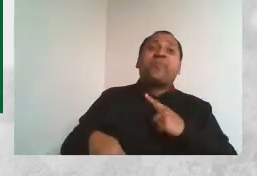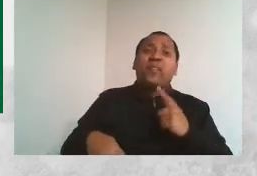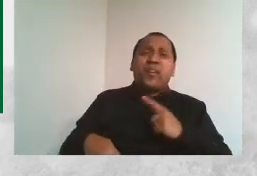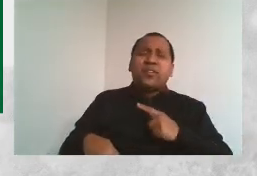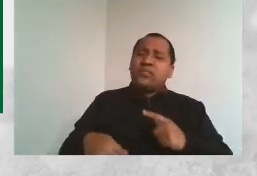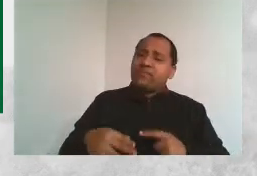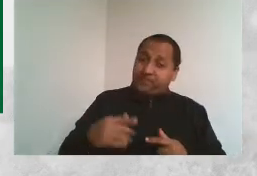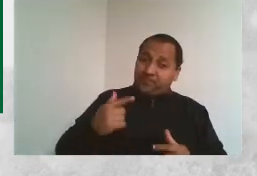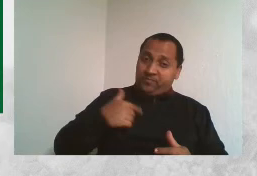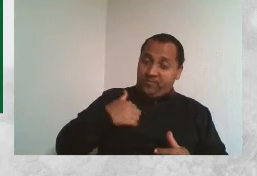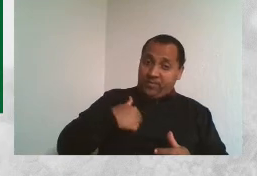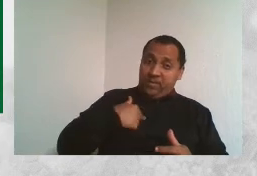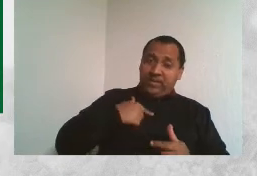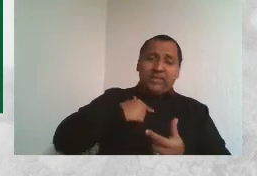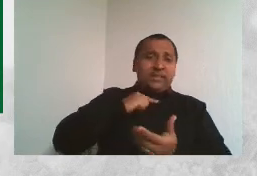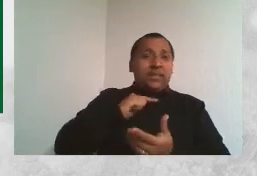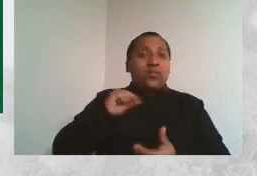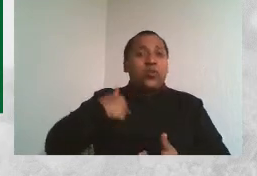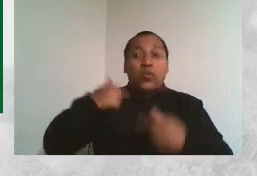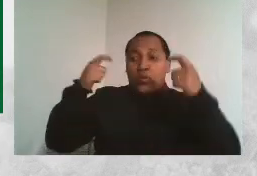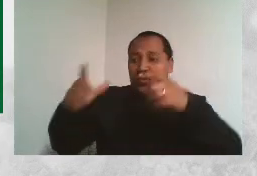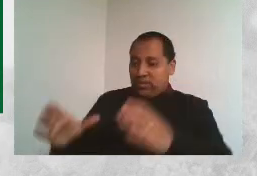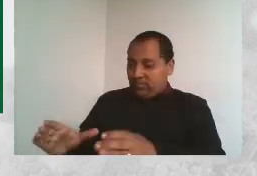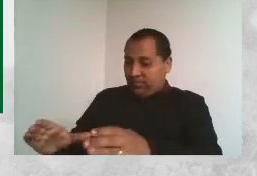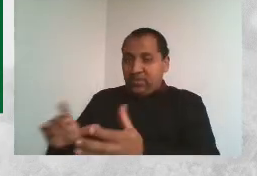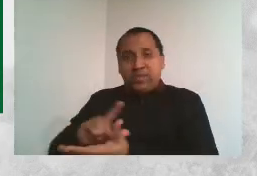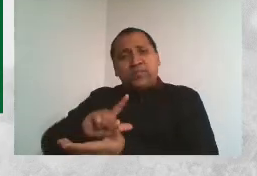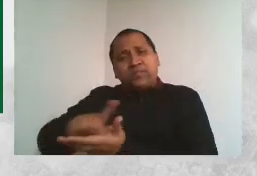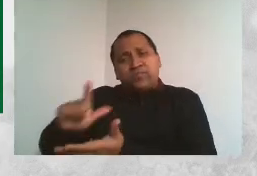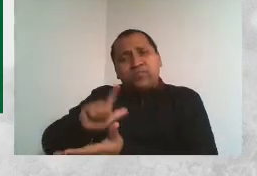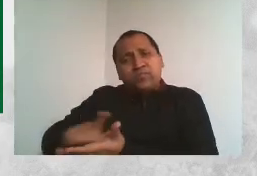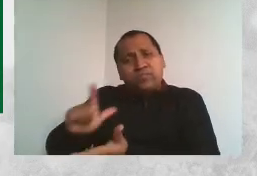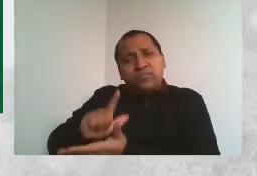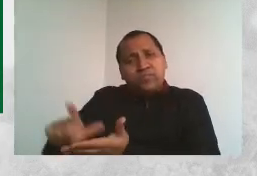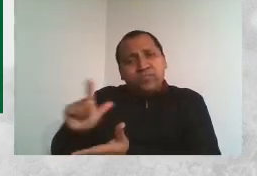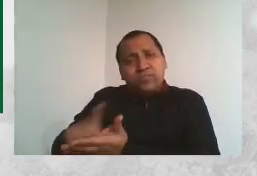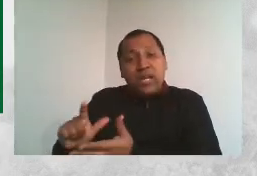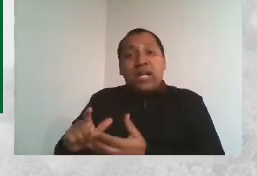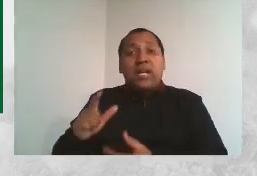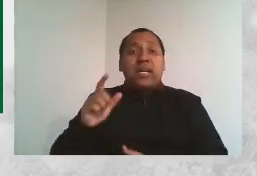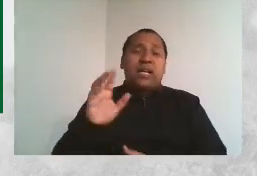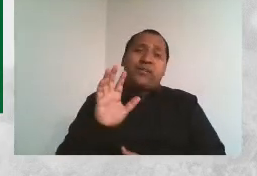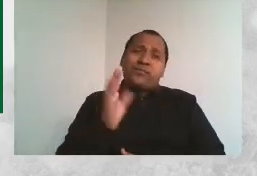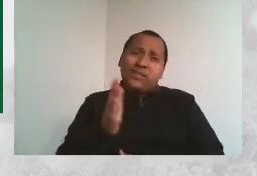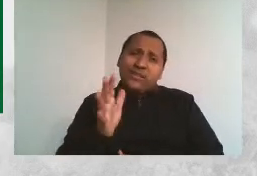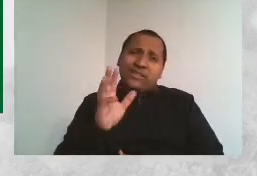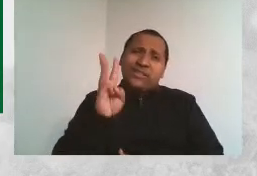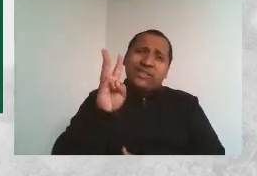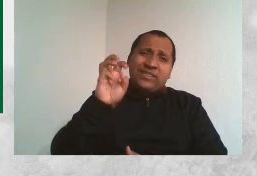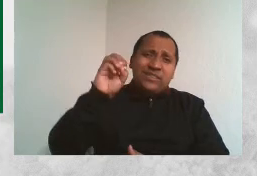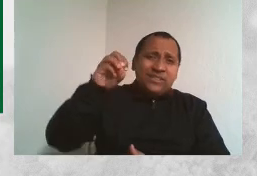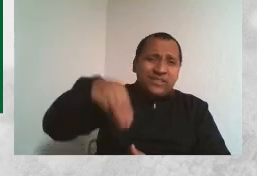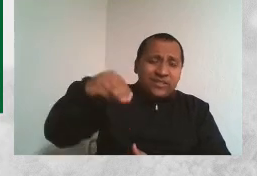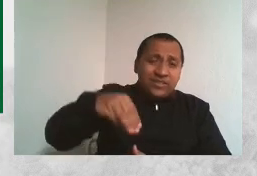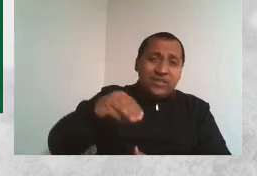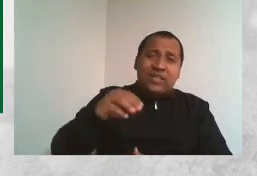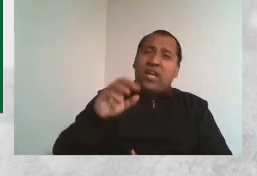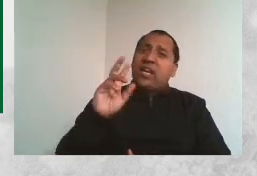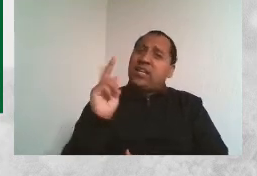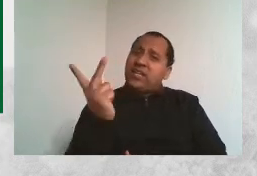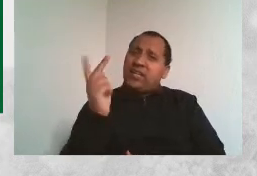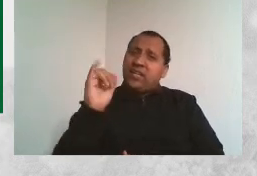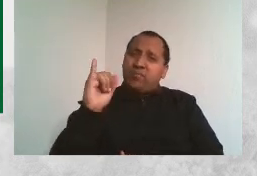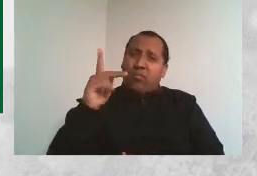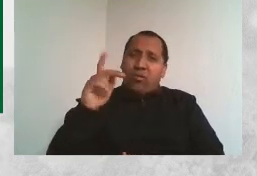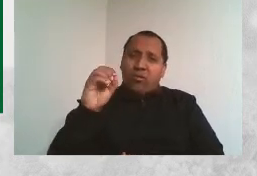das minhas máscaras, que eu vou colocar de molho por 30 minutos em hipoclorito. A gente faz